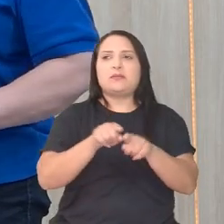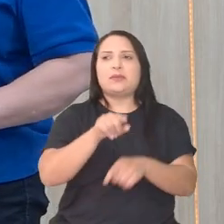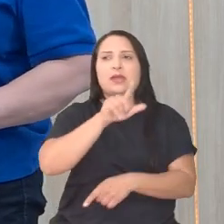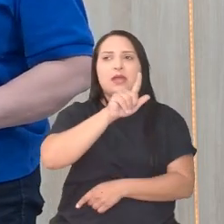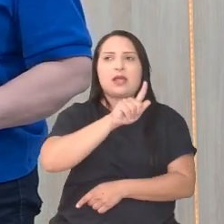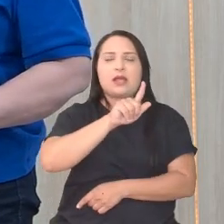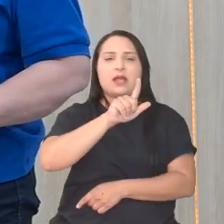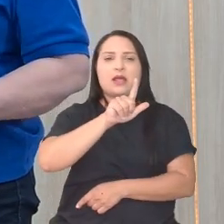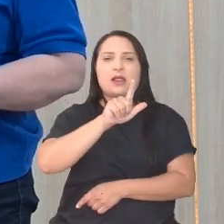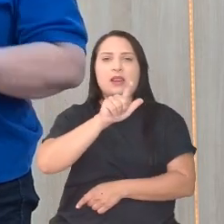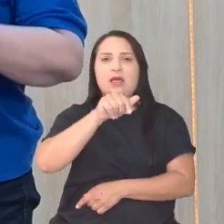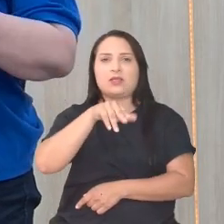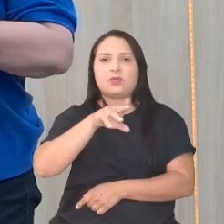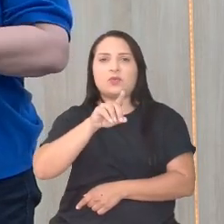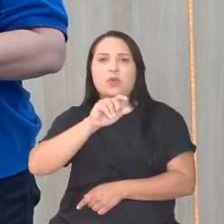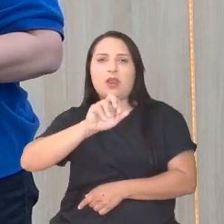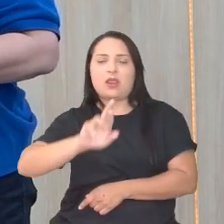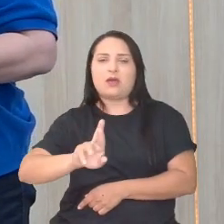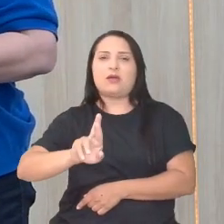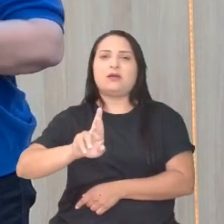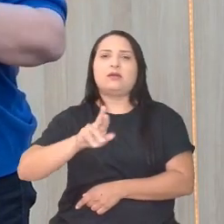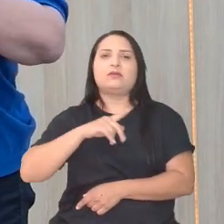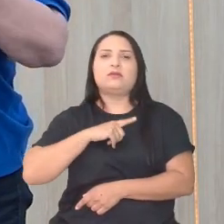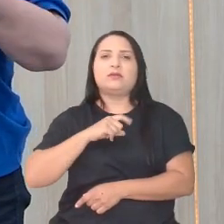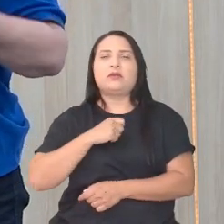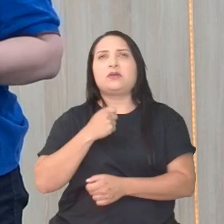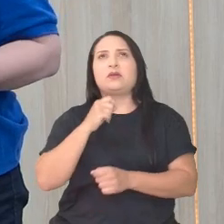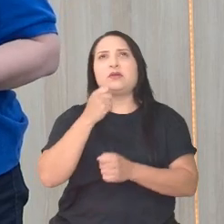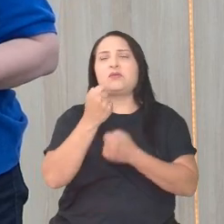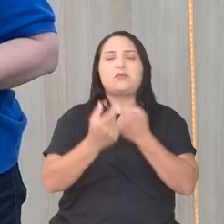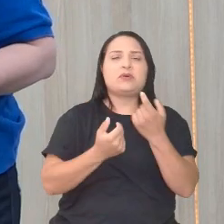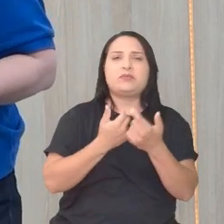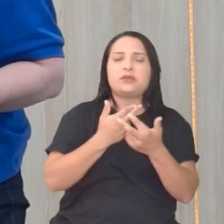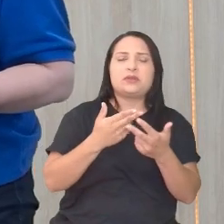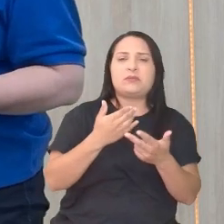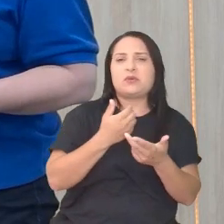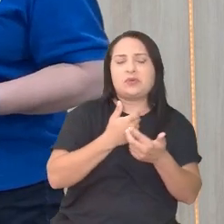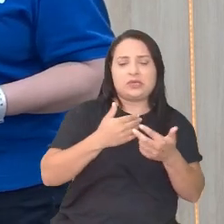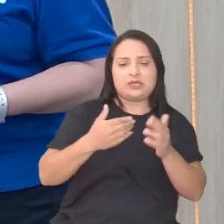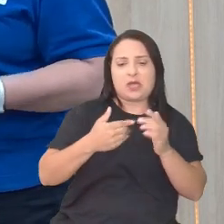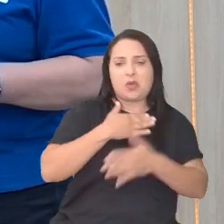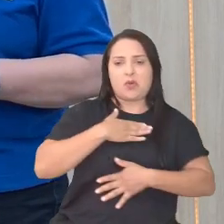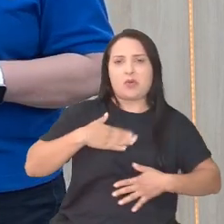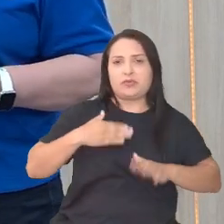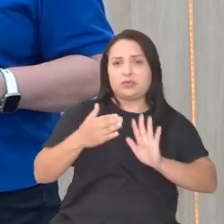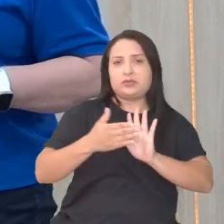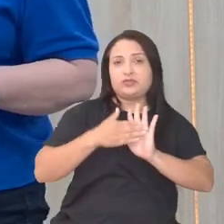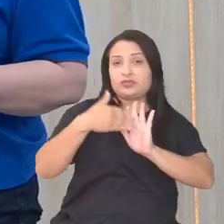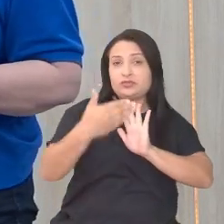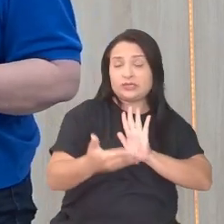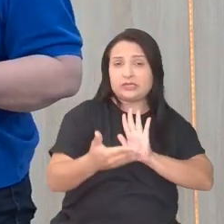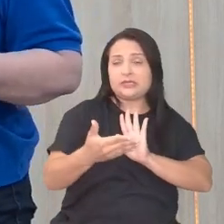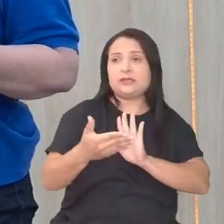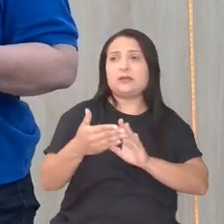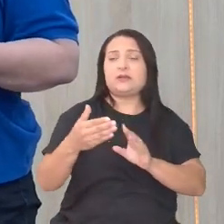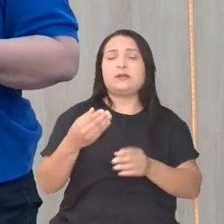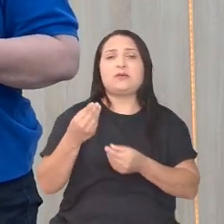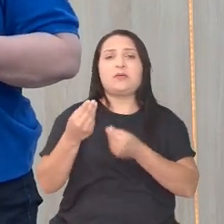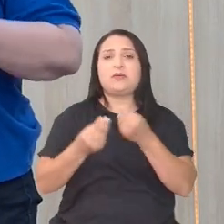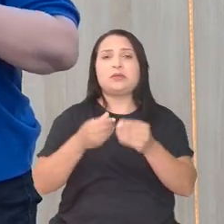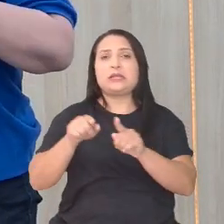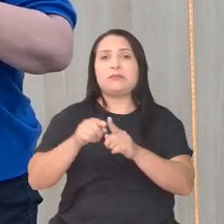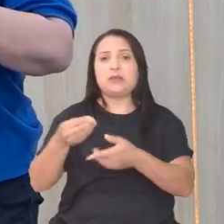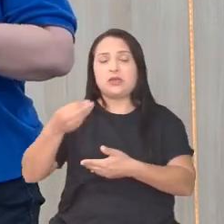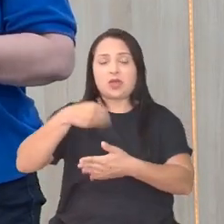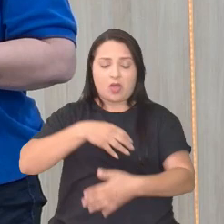glândulas e vai revestir algumas, não só a parte externa do nosso corpo, toda essa pele aqui, como também alguns